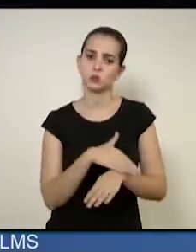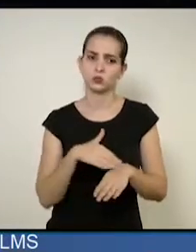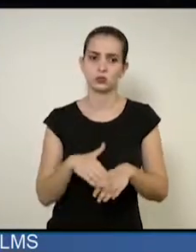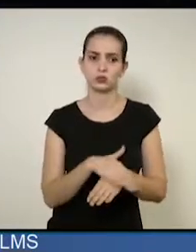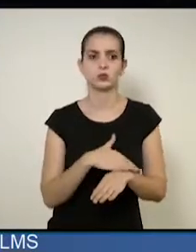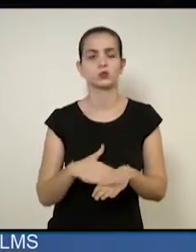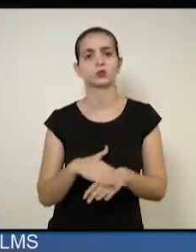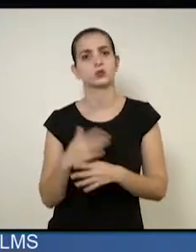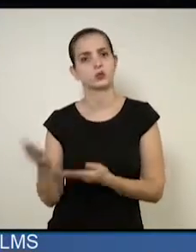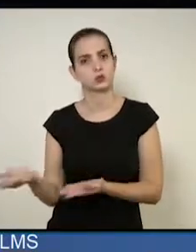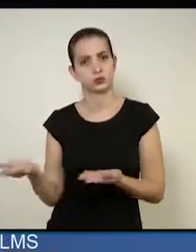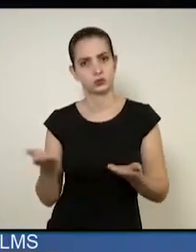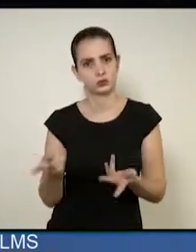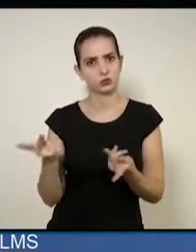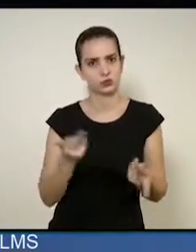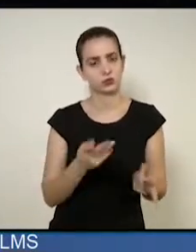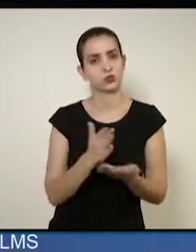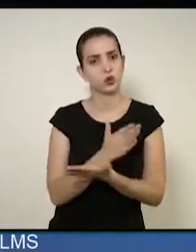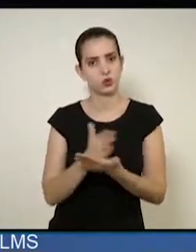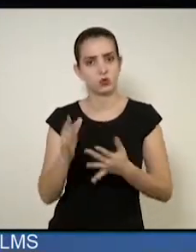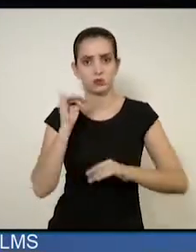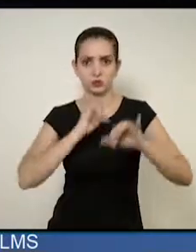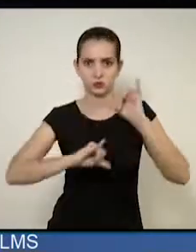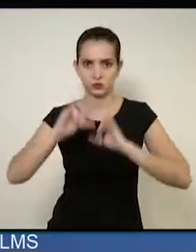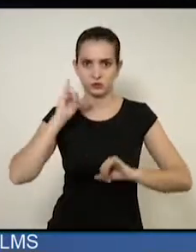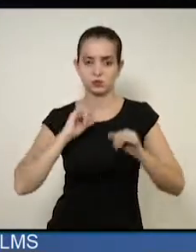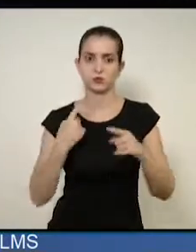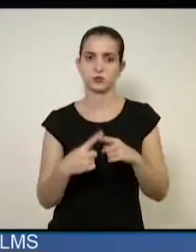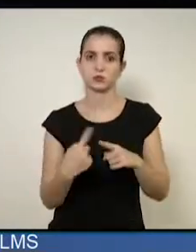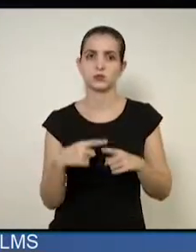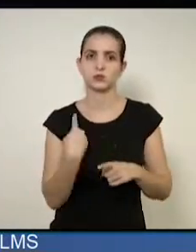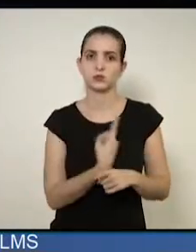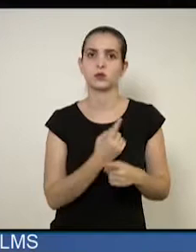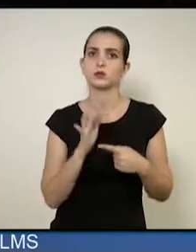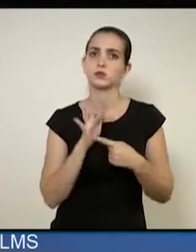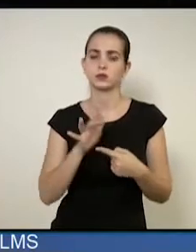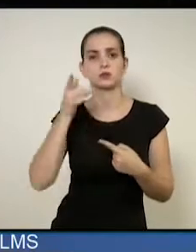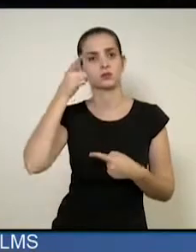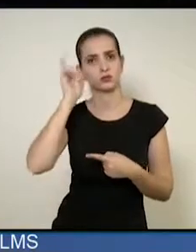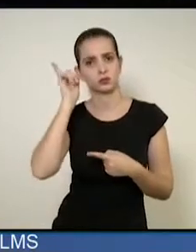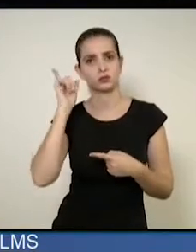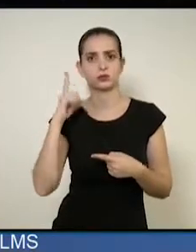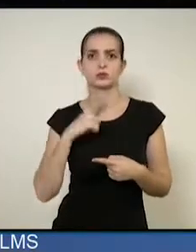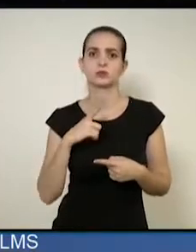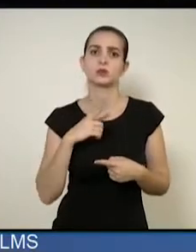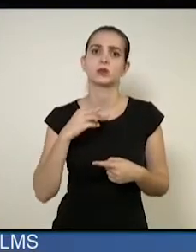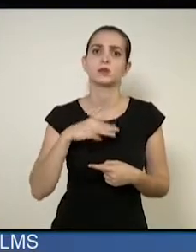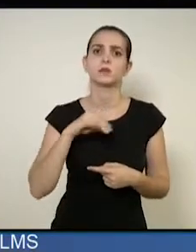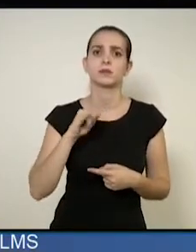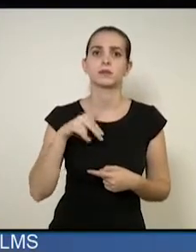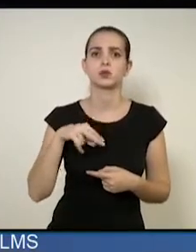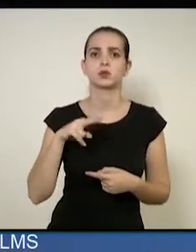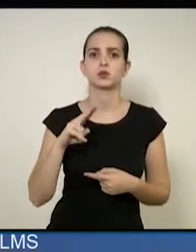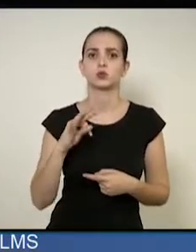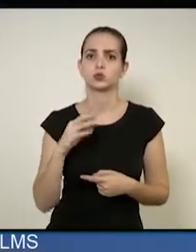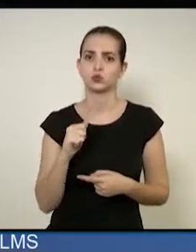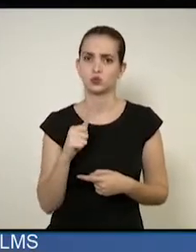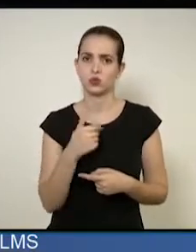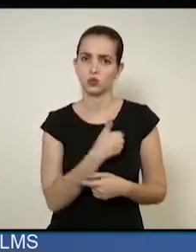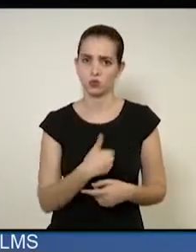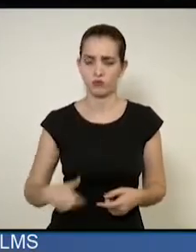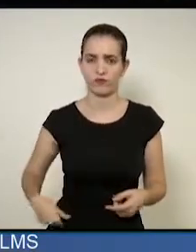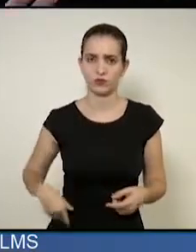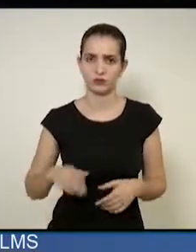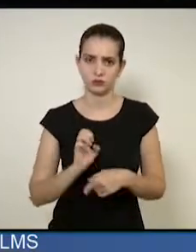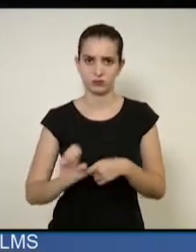e trouxe, na verdade, algumas informações que nós apresentamos ontem como uma minuta para o governo do Estado, que eu vou falar